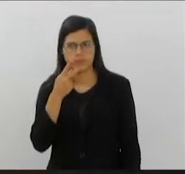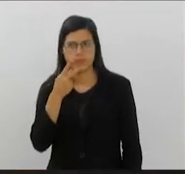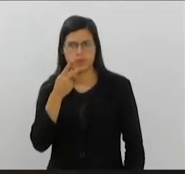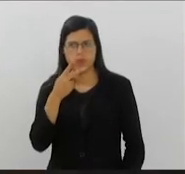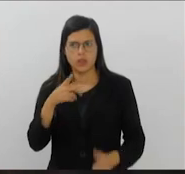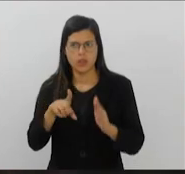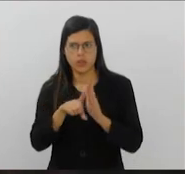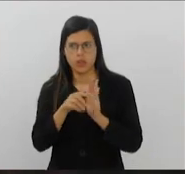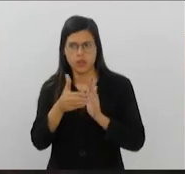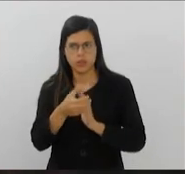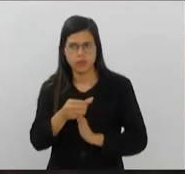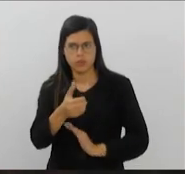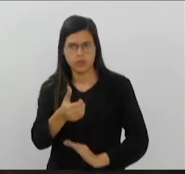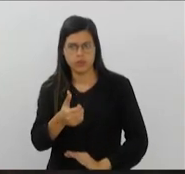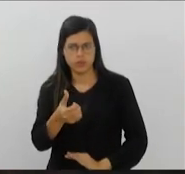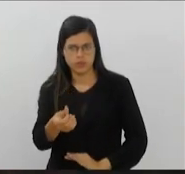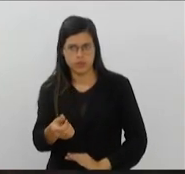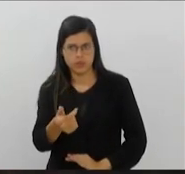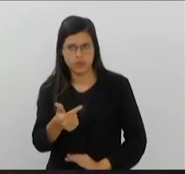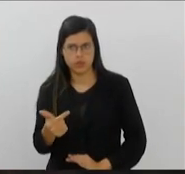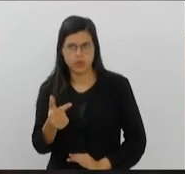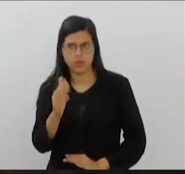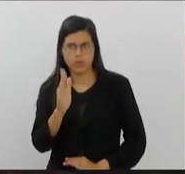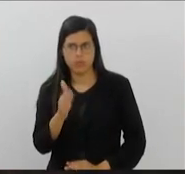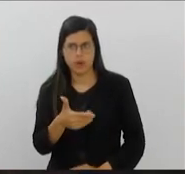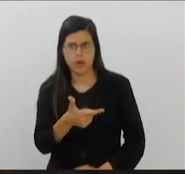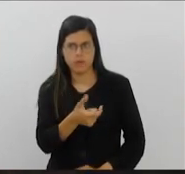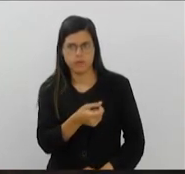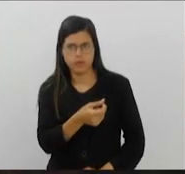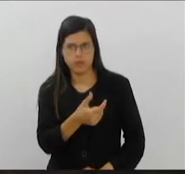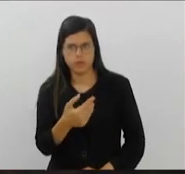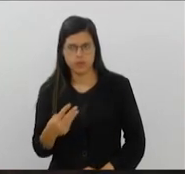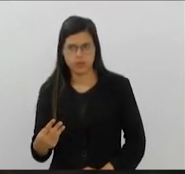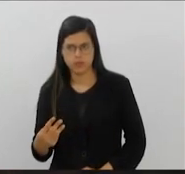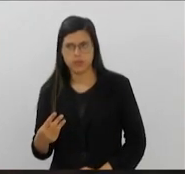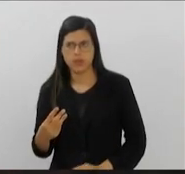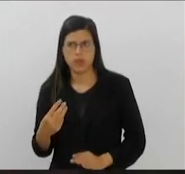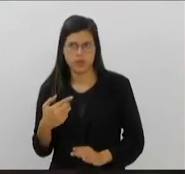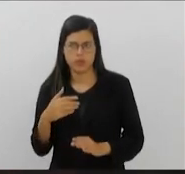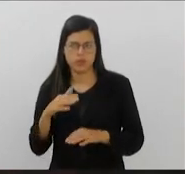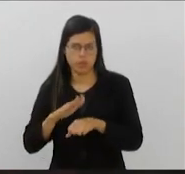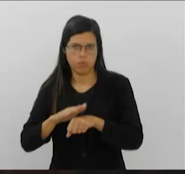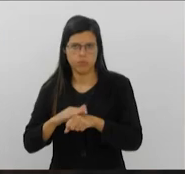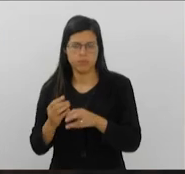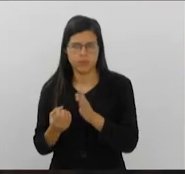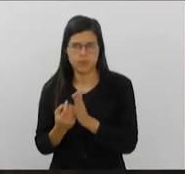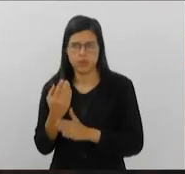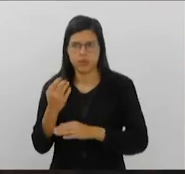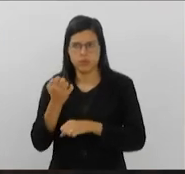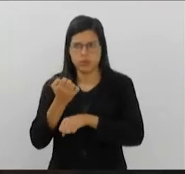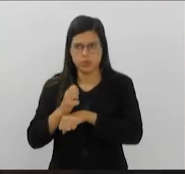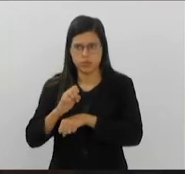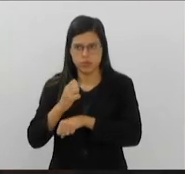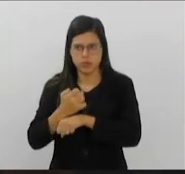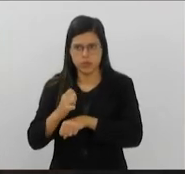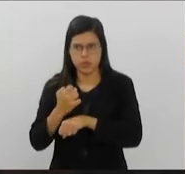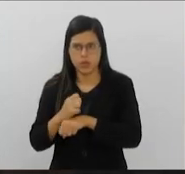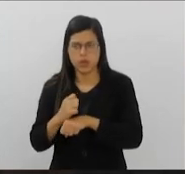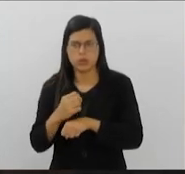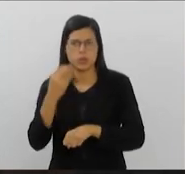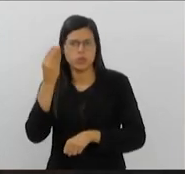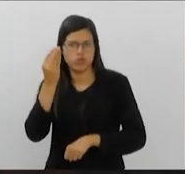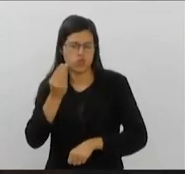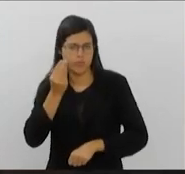Lei 10.162 de 2023, de minha autoria, que considera o estágio como experiência